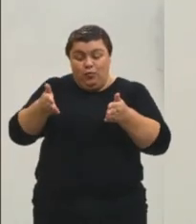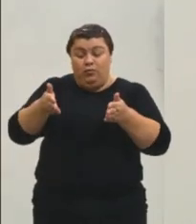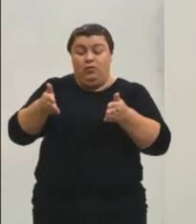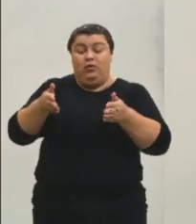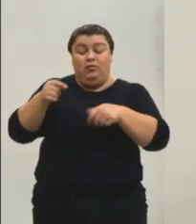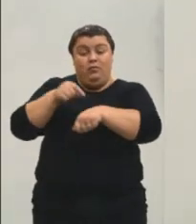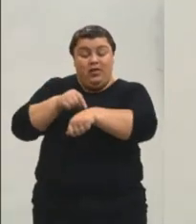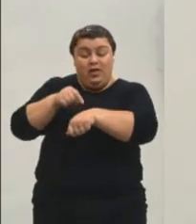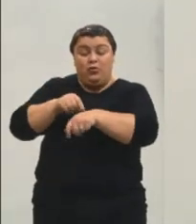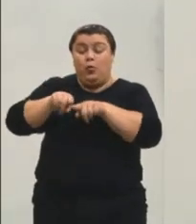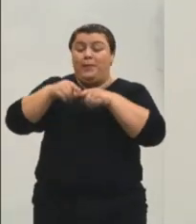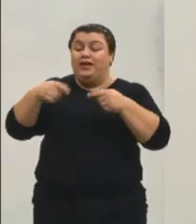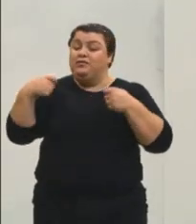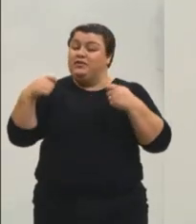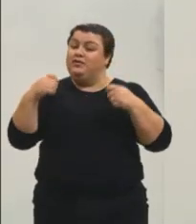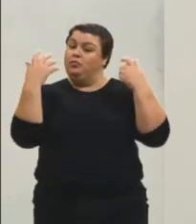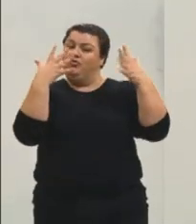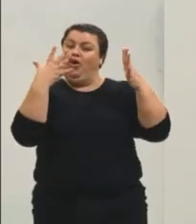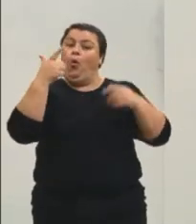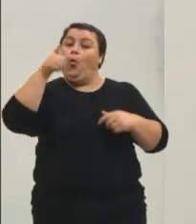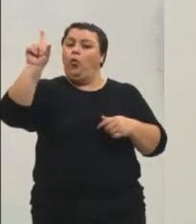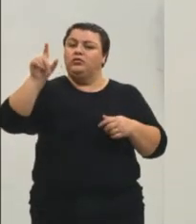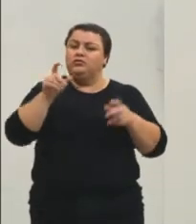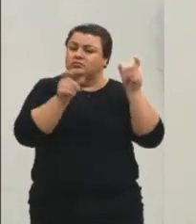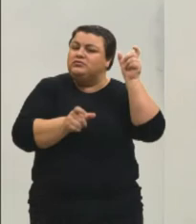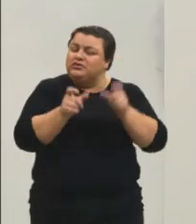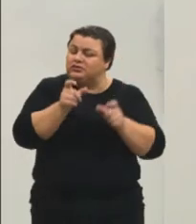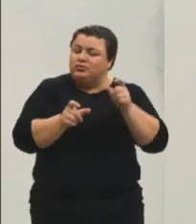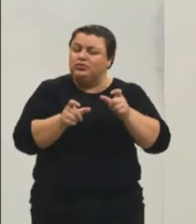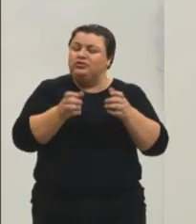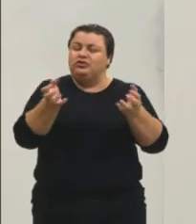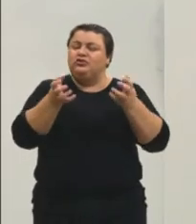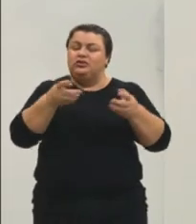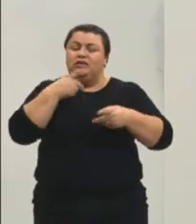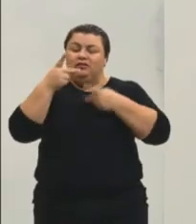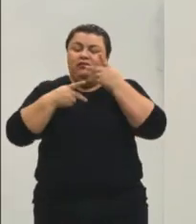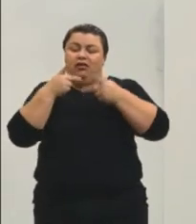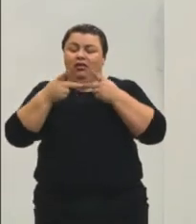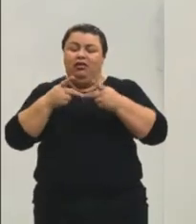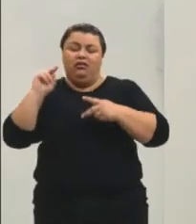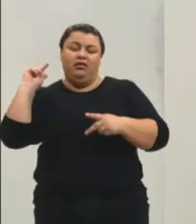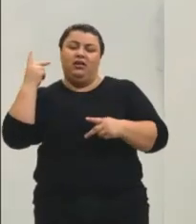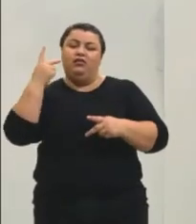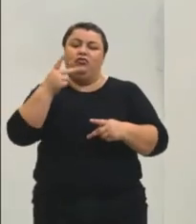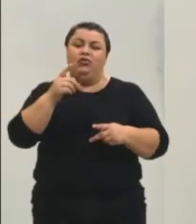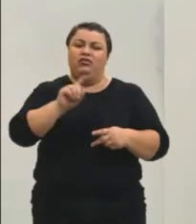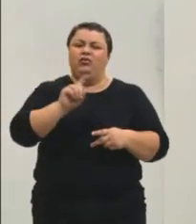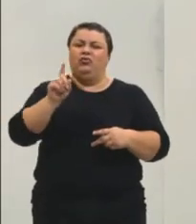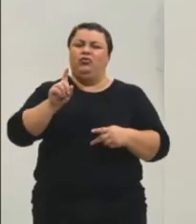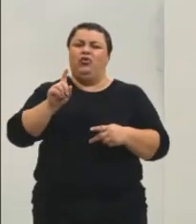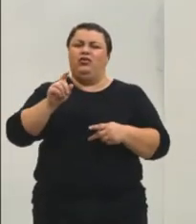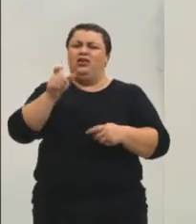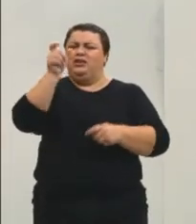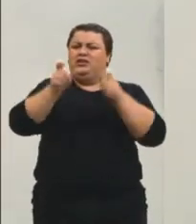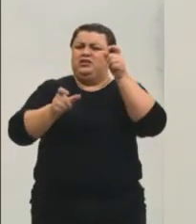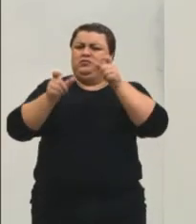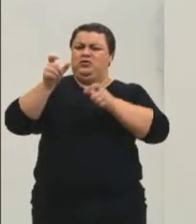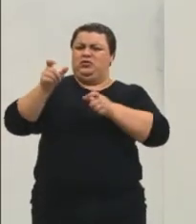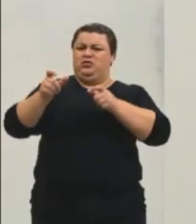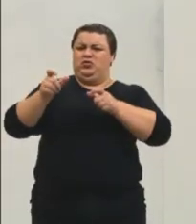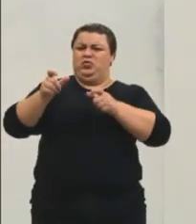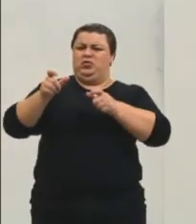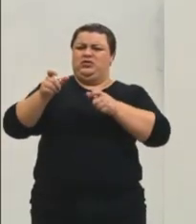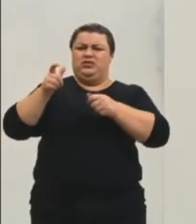homenagear outras pessoas e a gente quer também falar sobre a história não só dos Poderosos não só dos